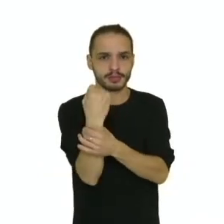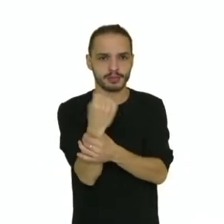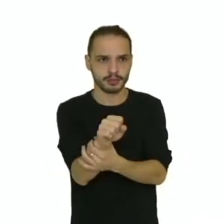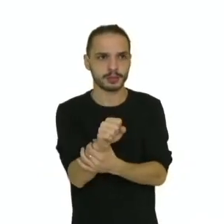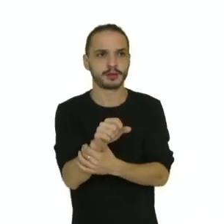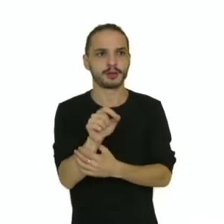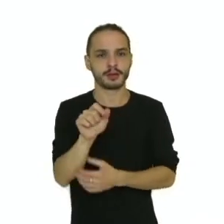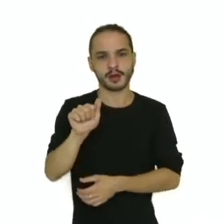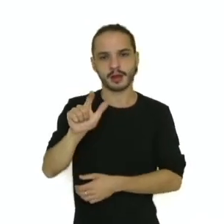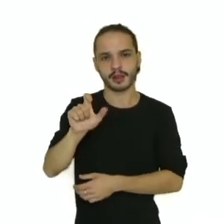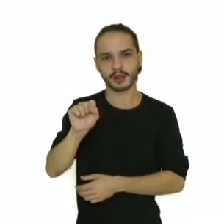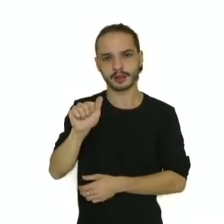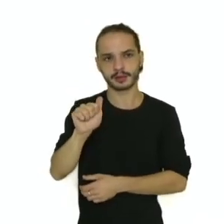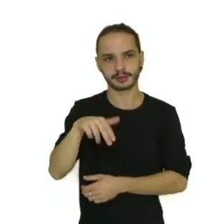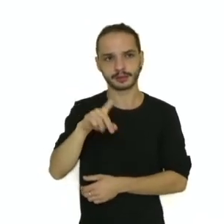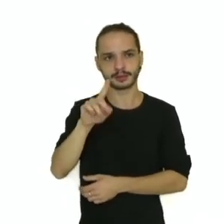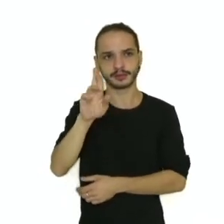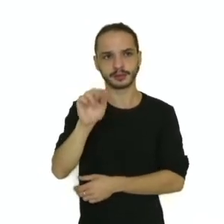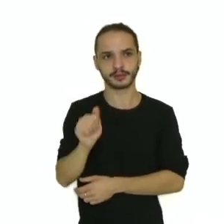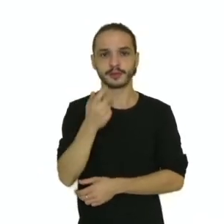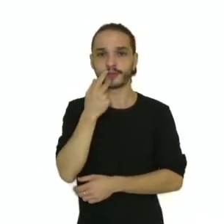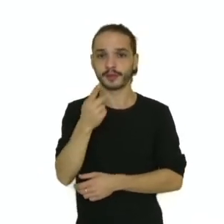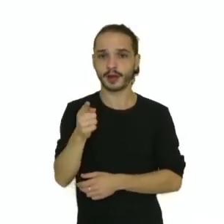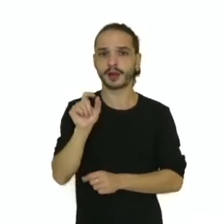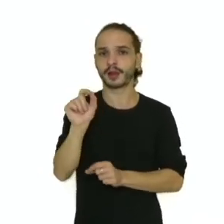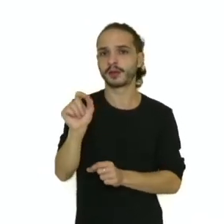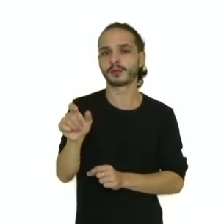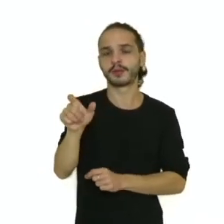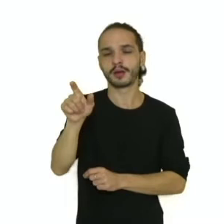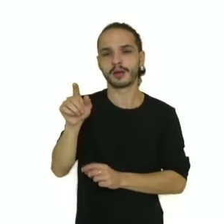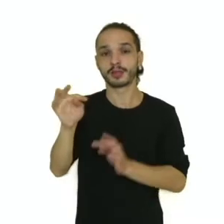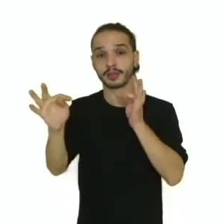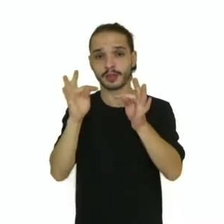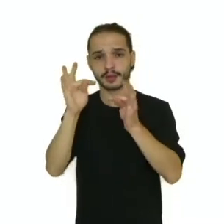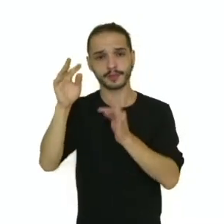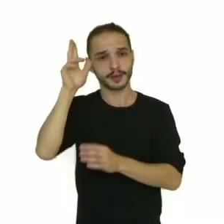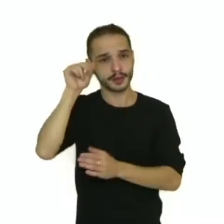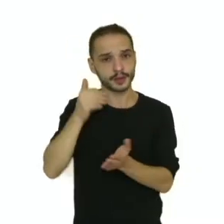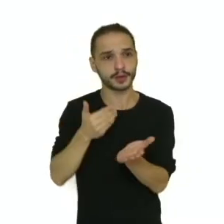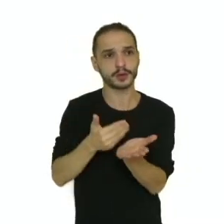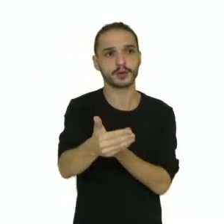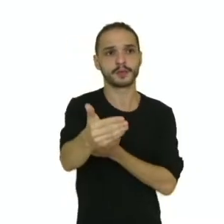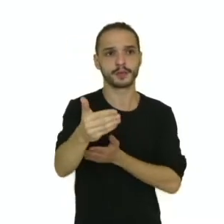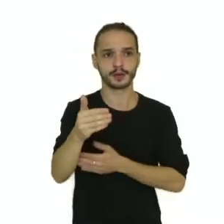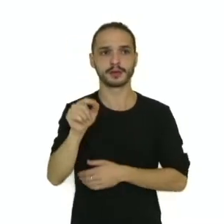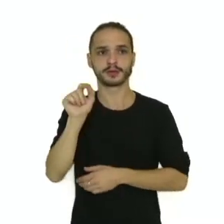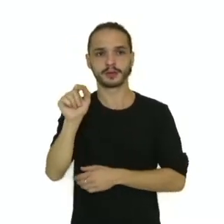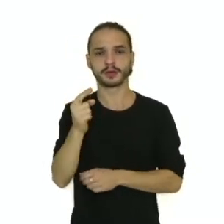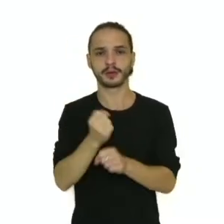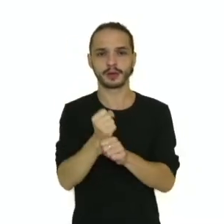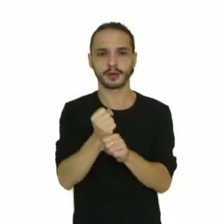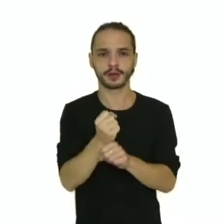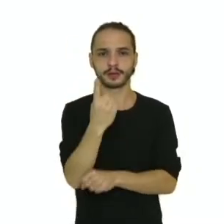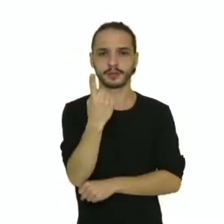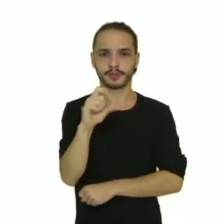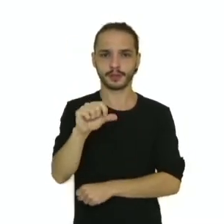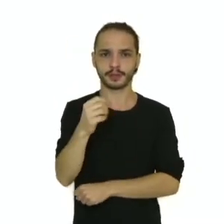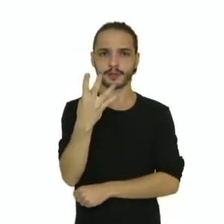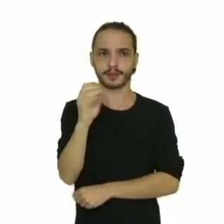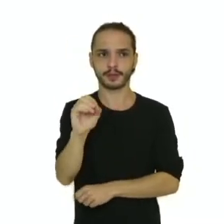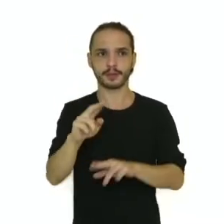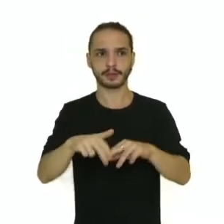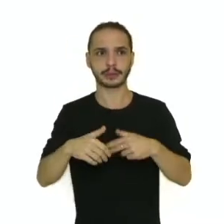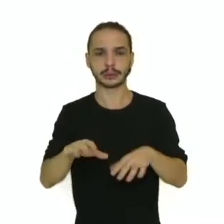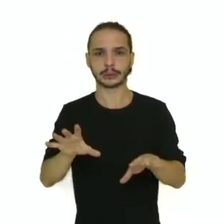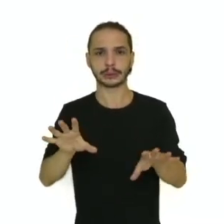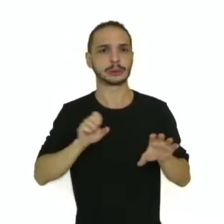ecoterapia surgiu no final da década de 40 na Escandinávia, após surtos de poliomielite. Porém, a atividade